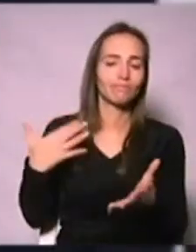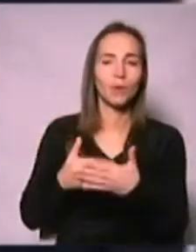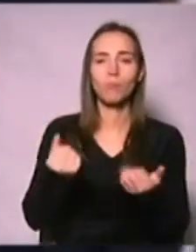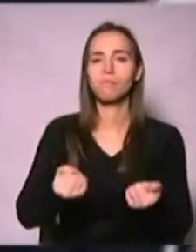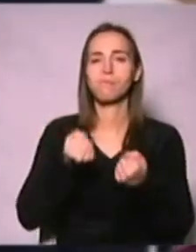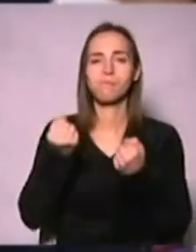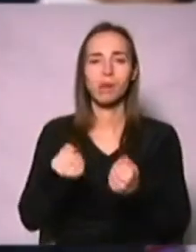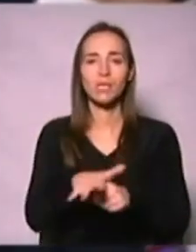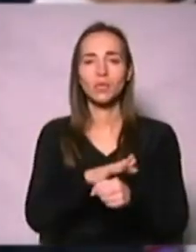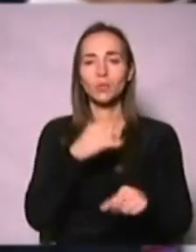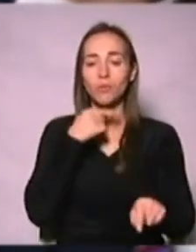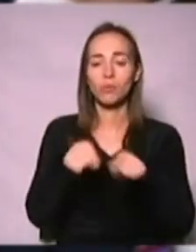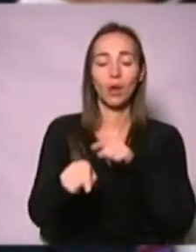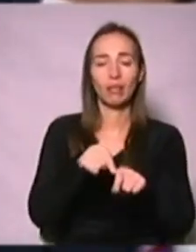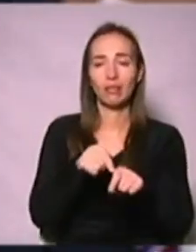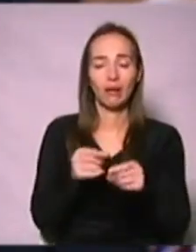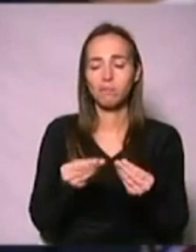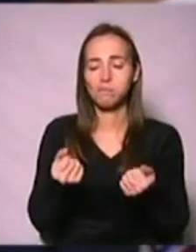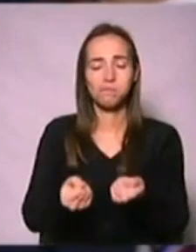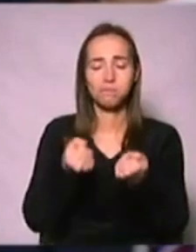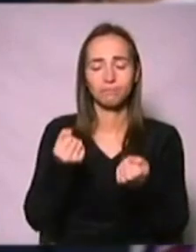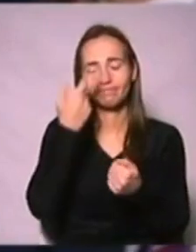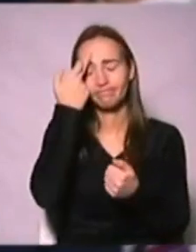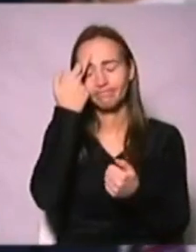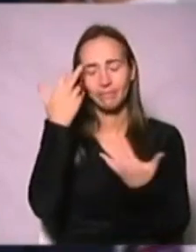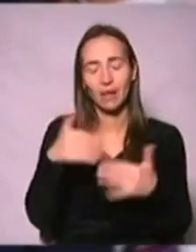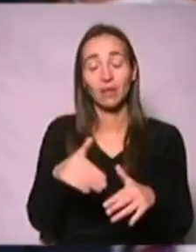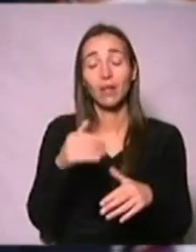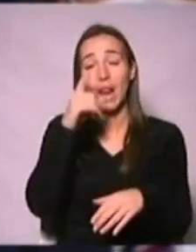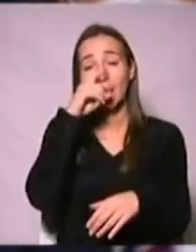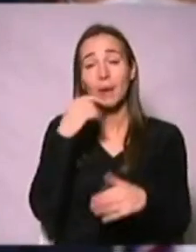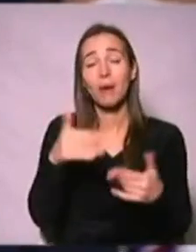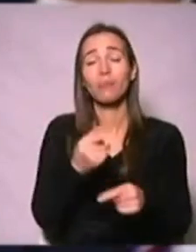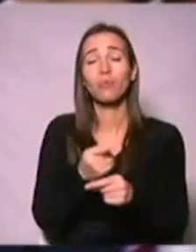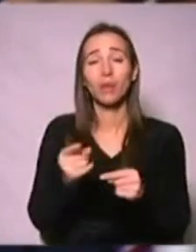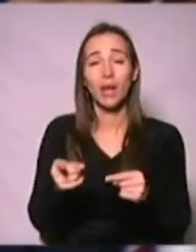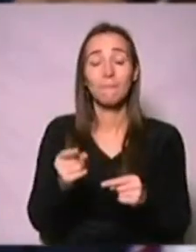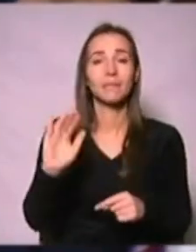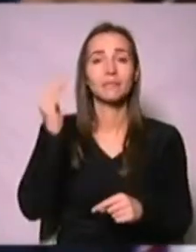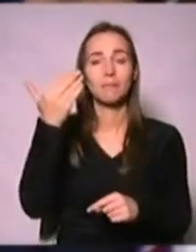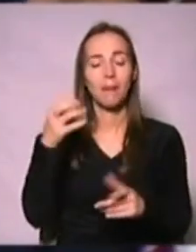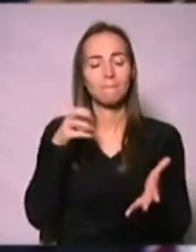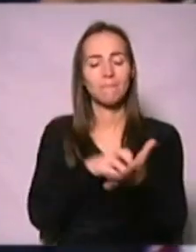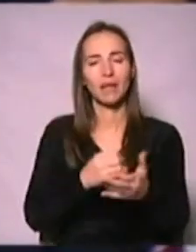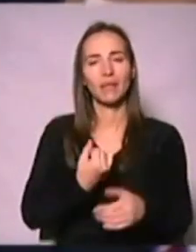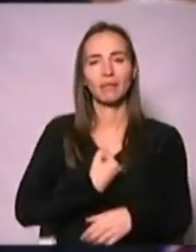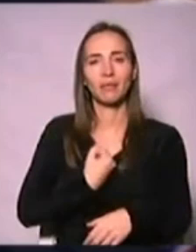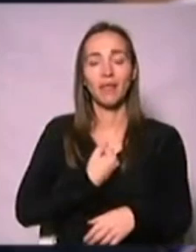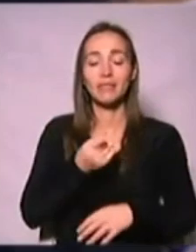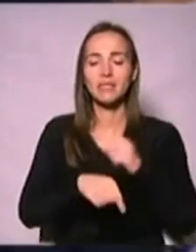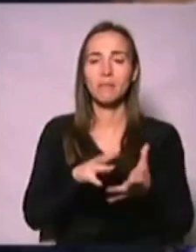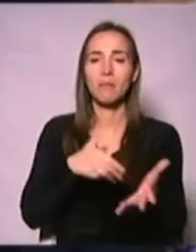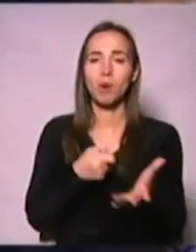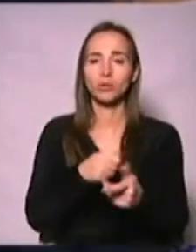solução política de memória de memória porque a sua principal marca identitária era uma permanente aposta